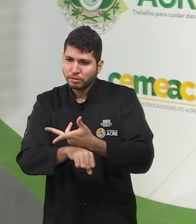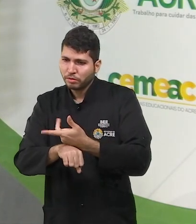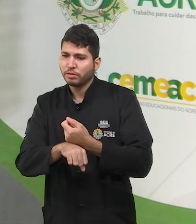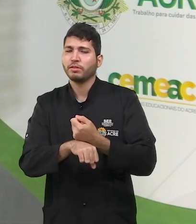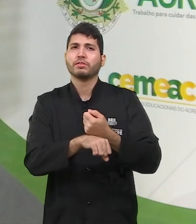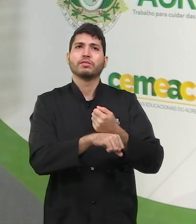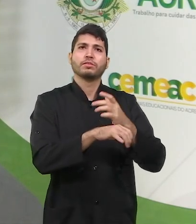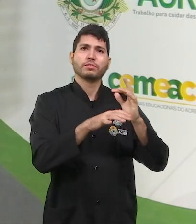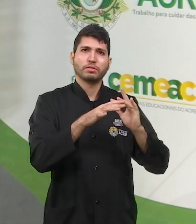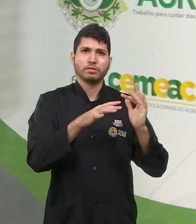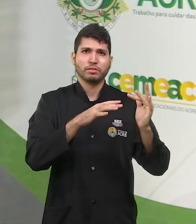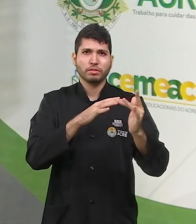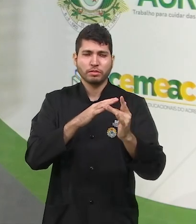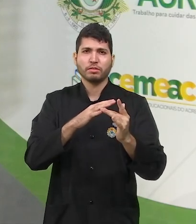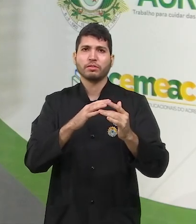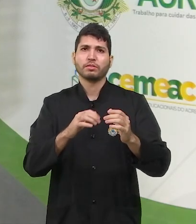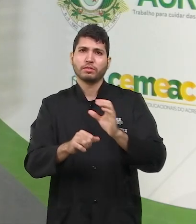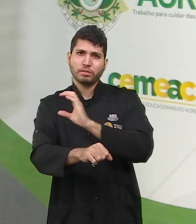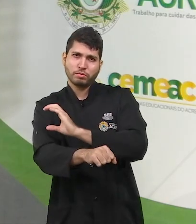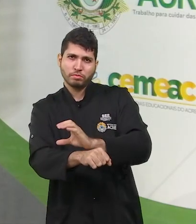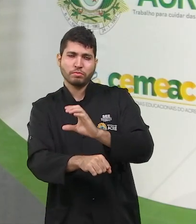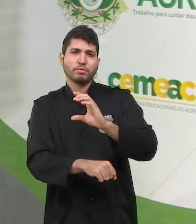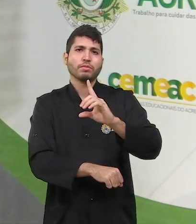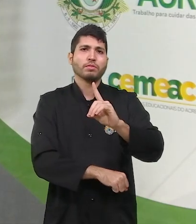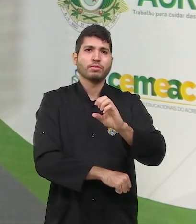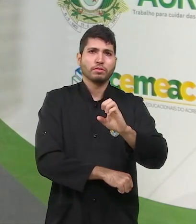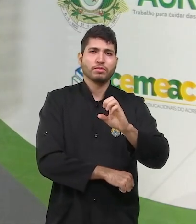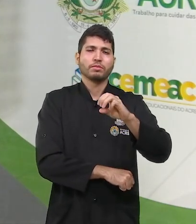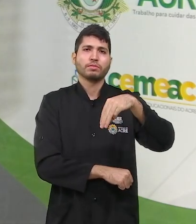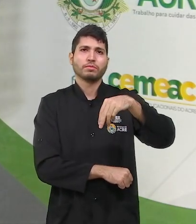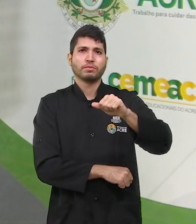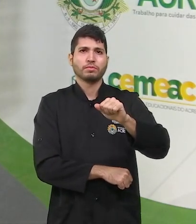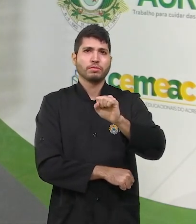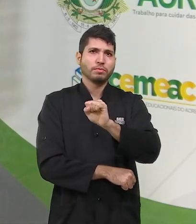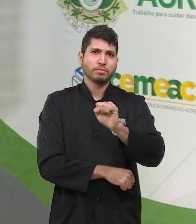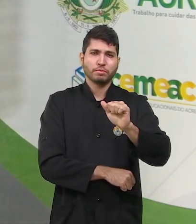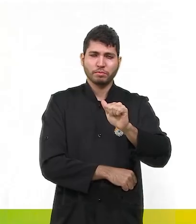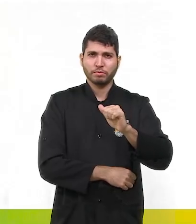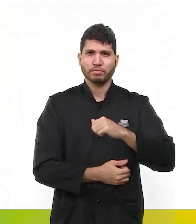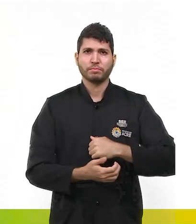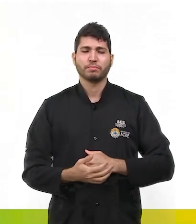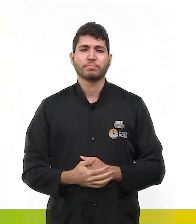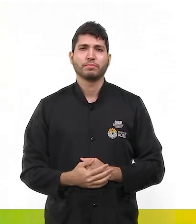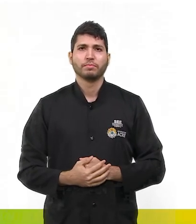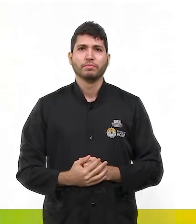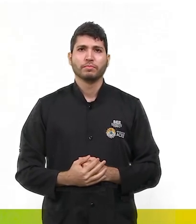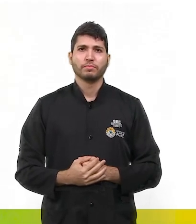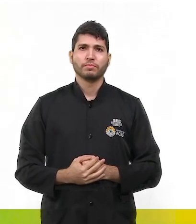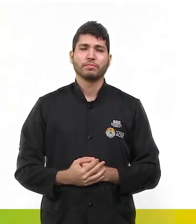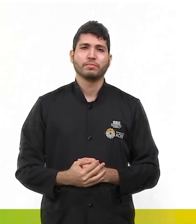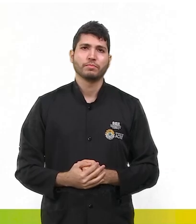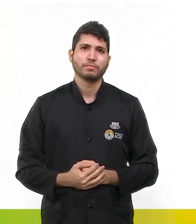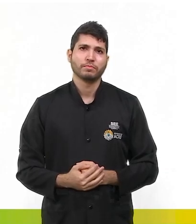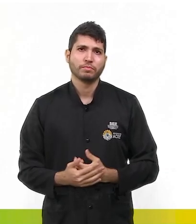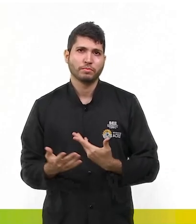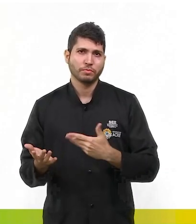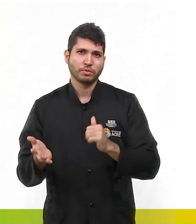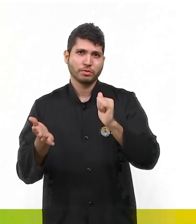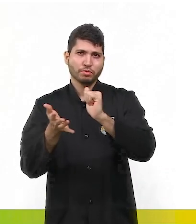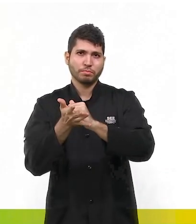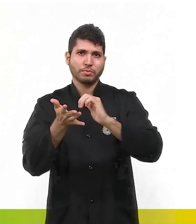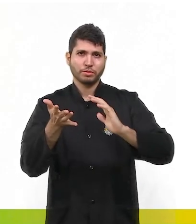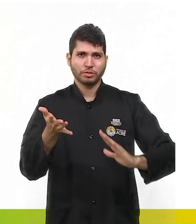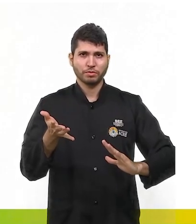sociedade, tá? Por essa cultura de massa, ok? Vamos lá, então. Eu trouxe aqui uma atividade que